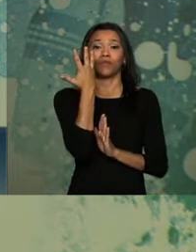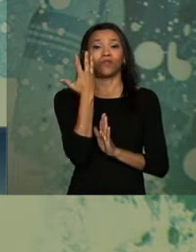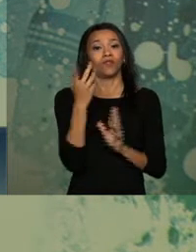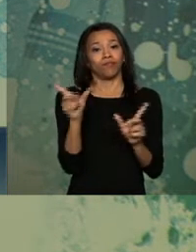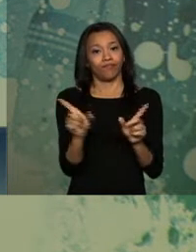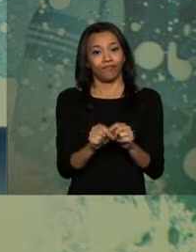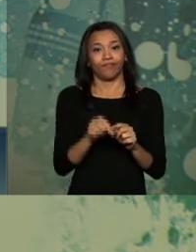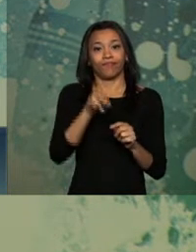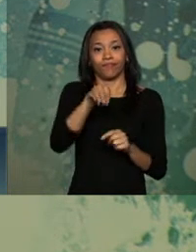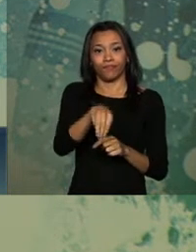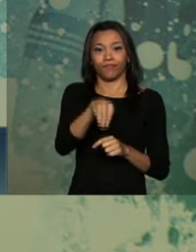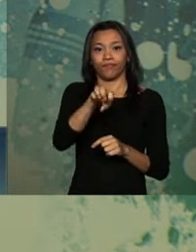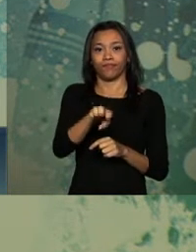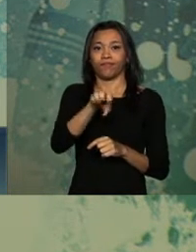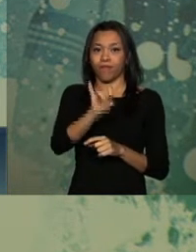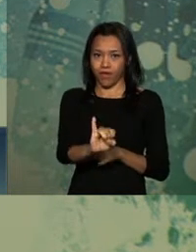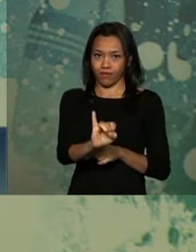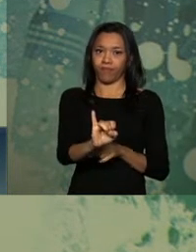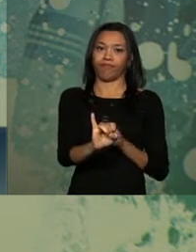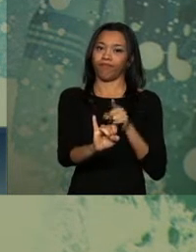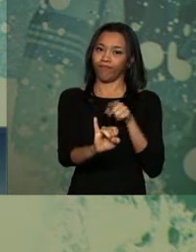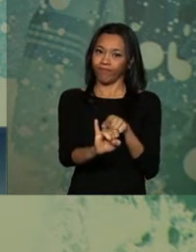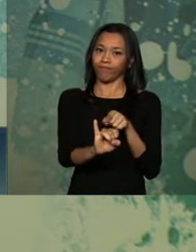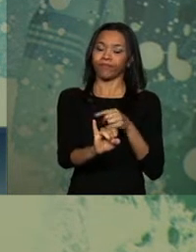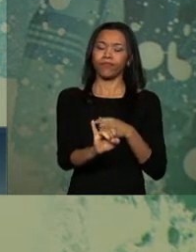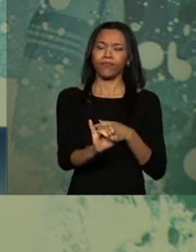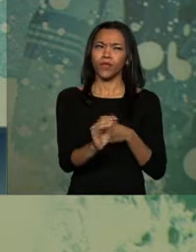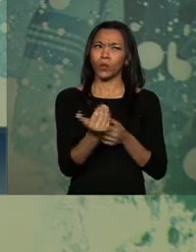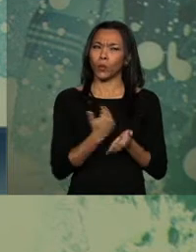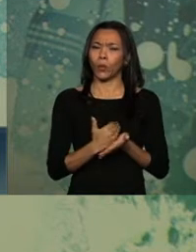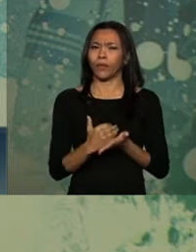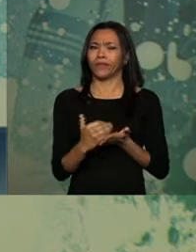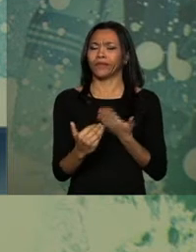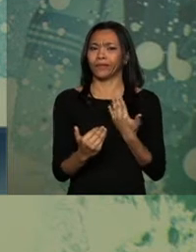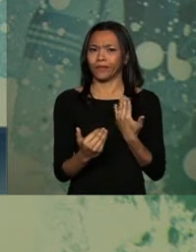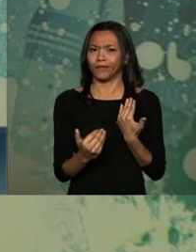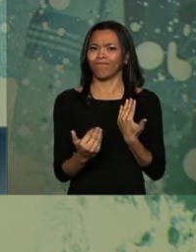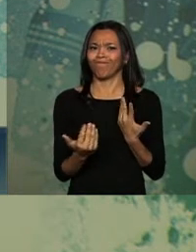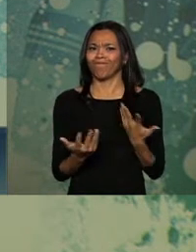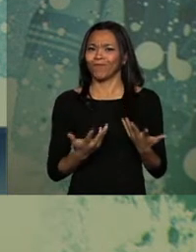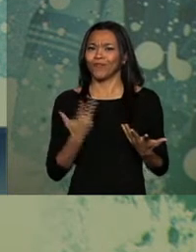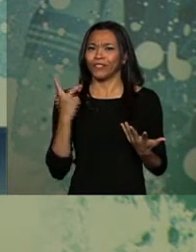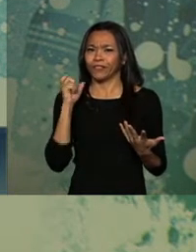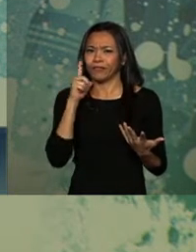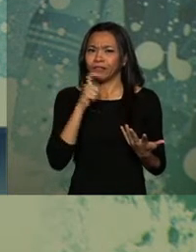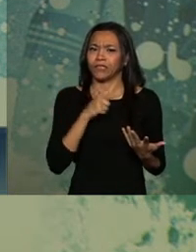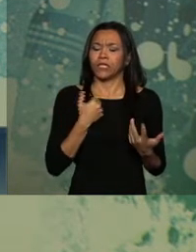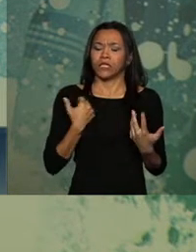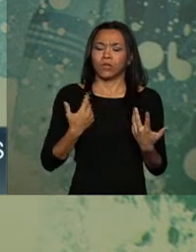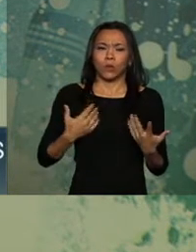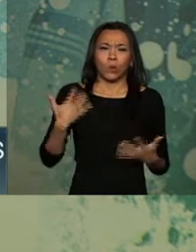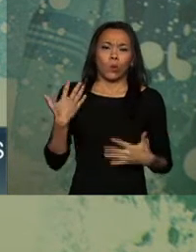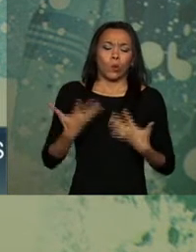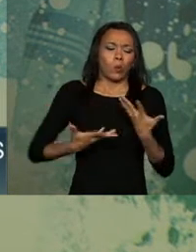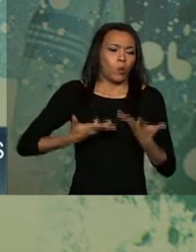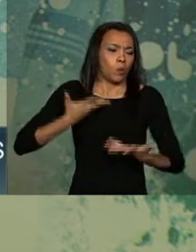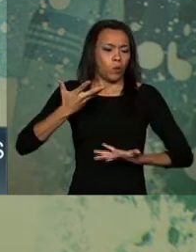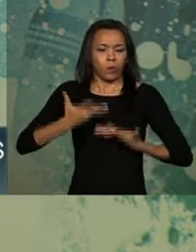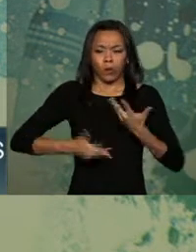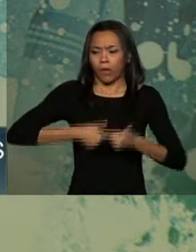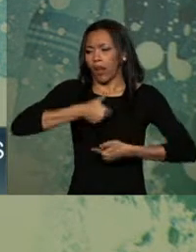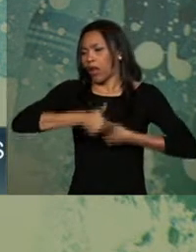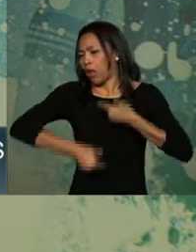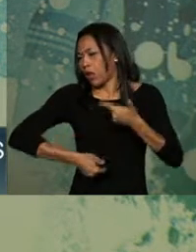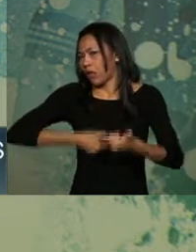E o que nós vimos? No começo, ainda um pouco arrastado. Nós tivemos no começo,